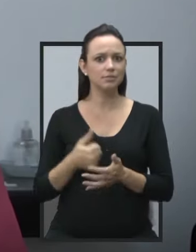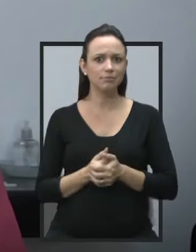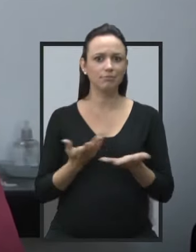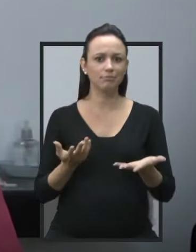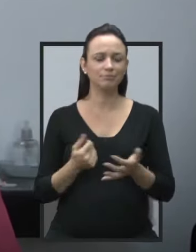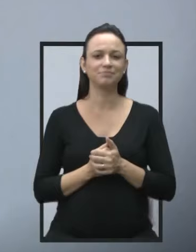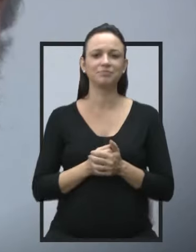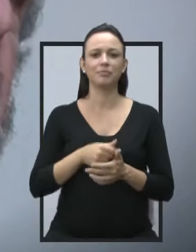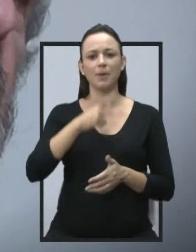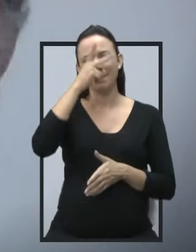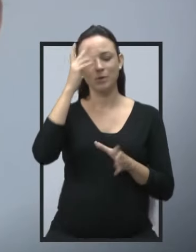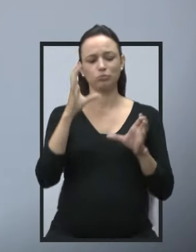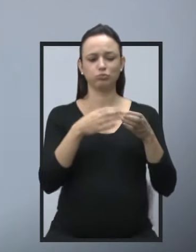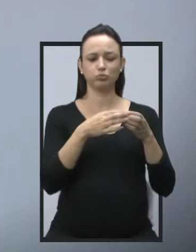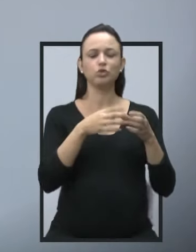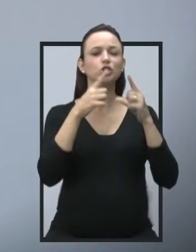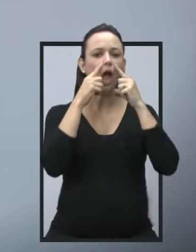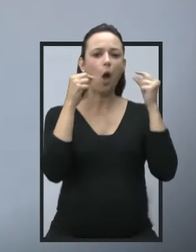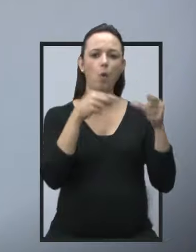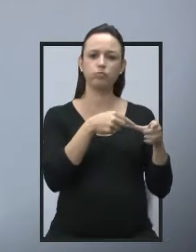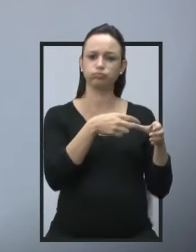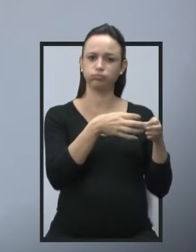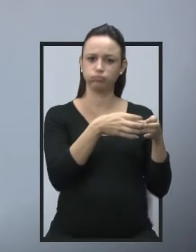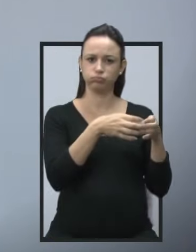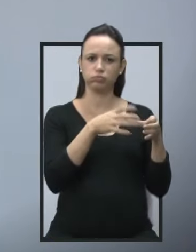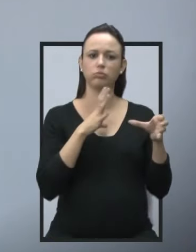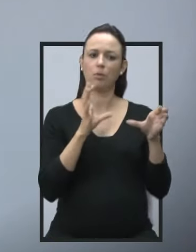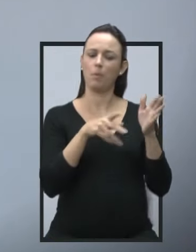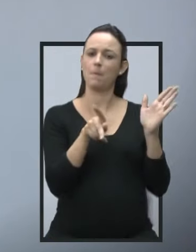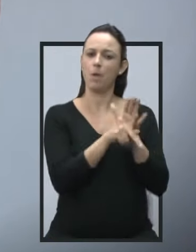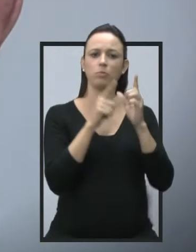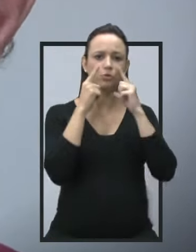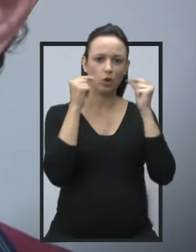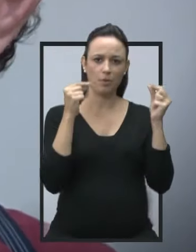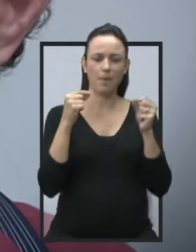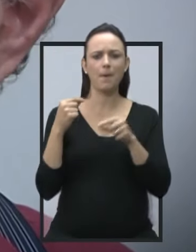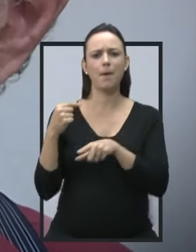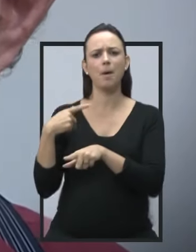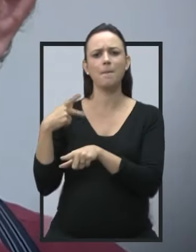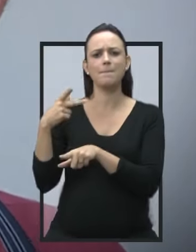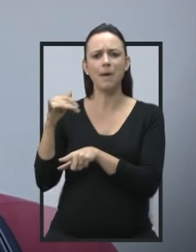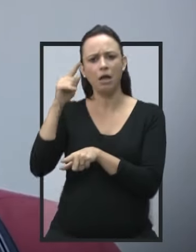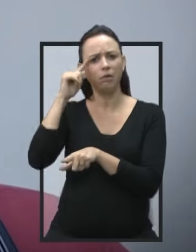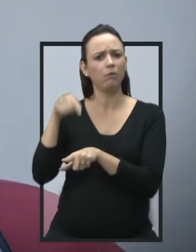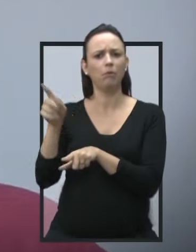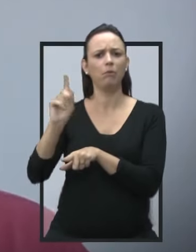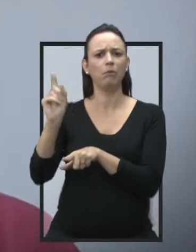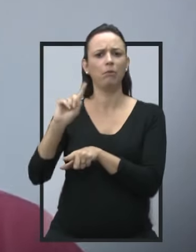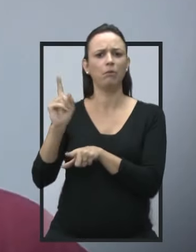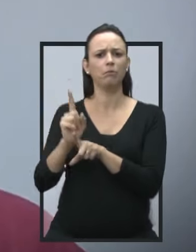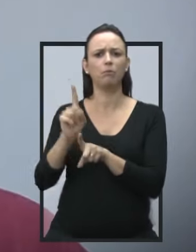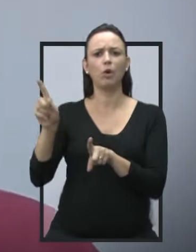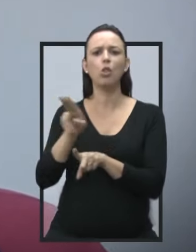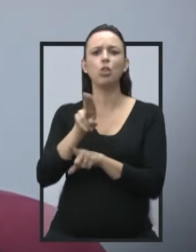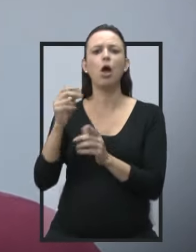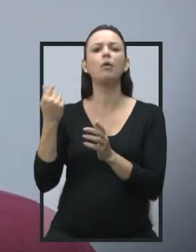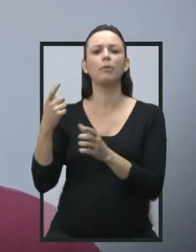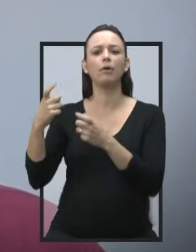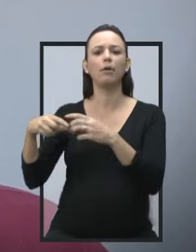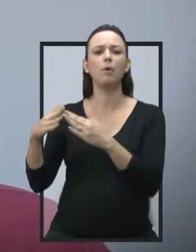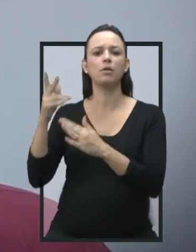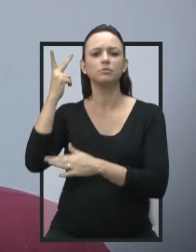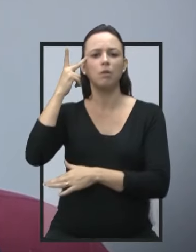José Martins. O pessoal de Jaú, estava todo mundo junto, porque estava no batalhão de Jaú. E meu pai não. Meu pai